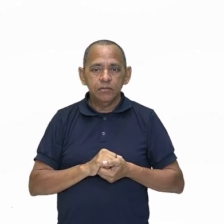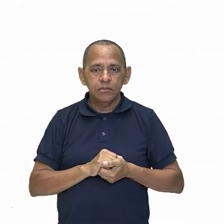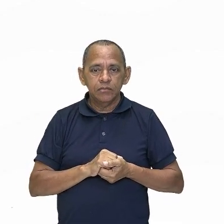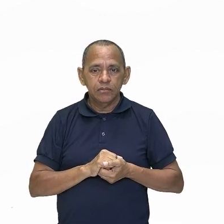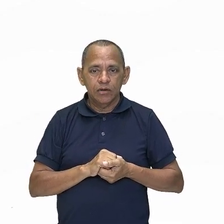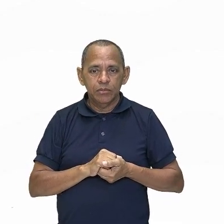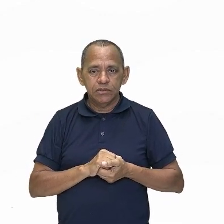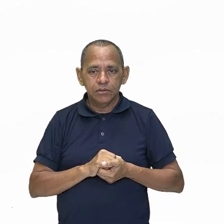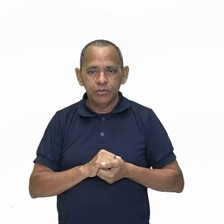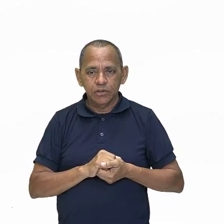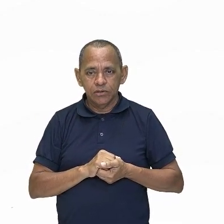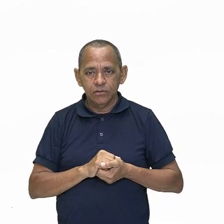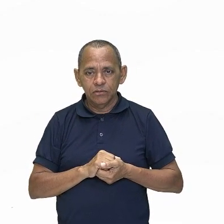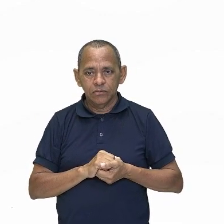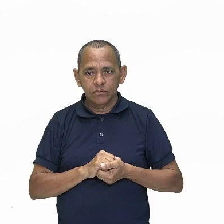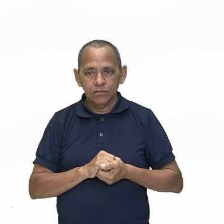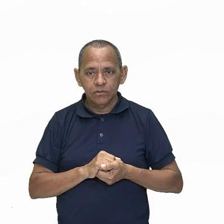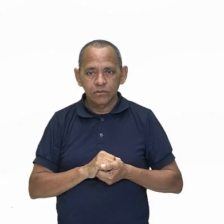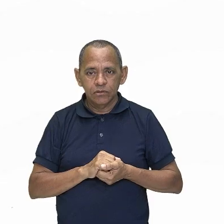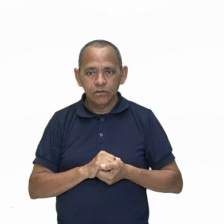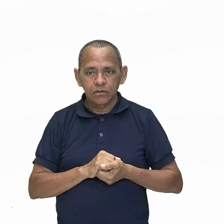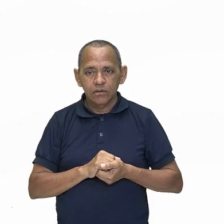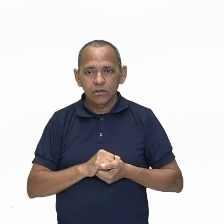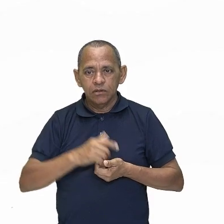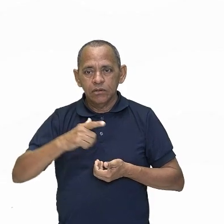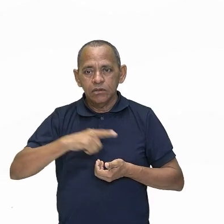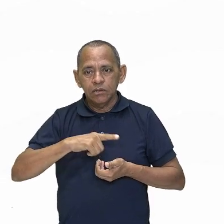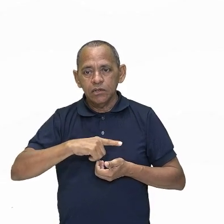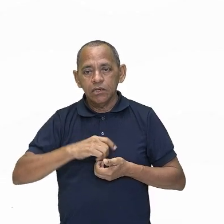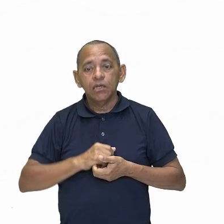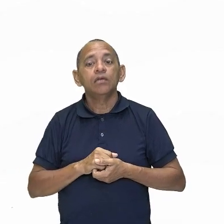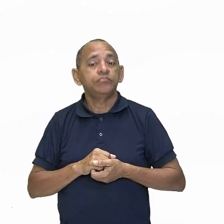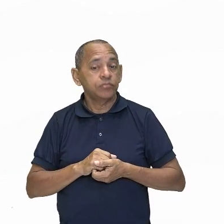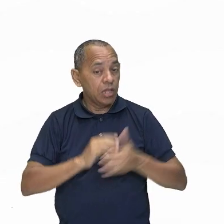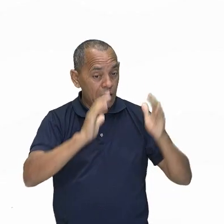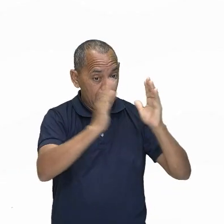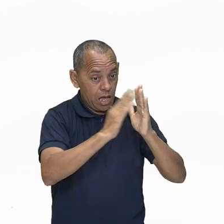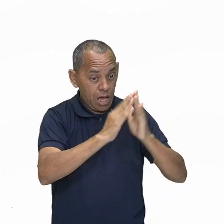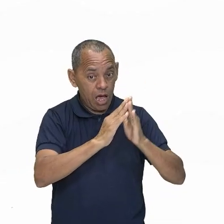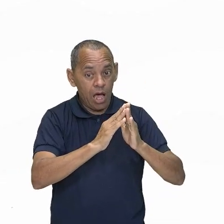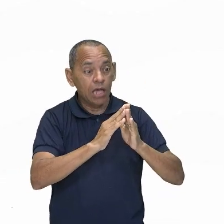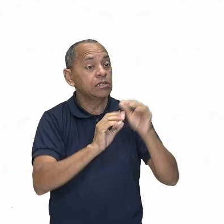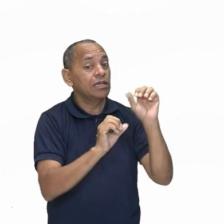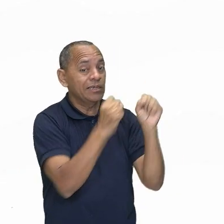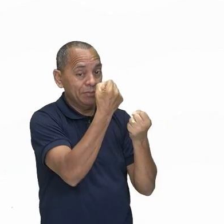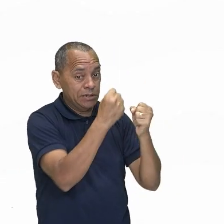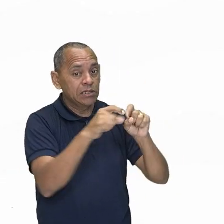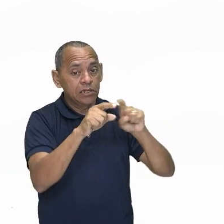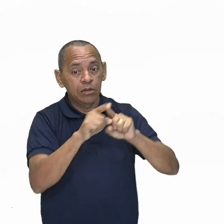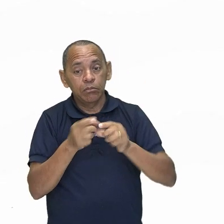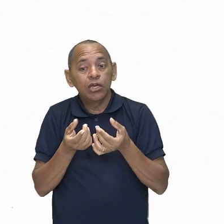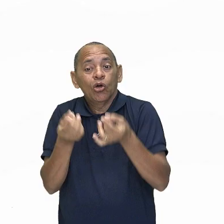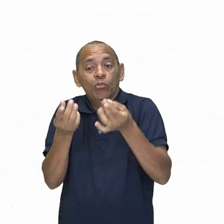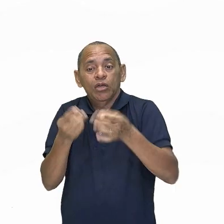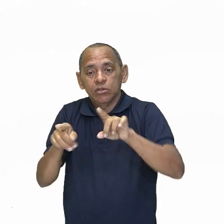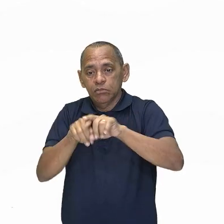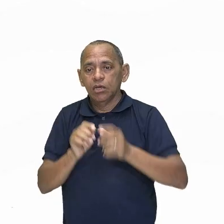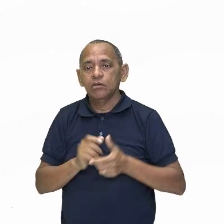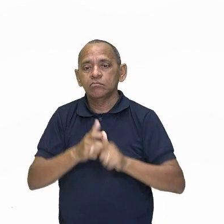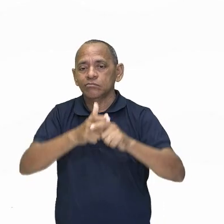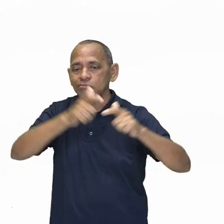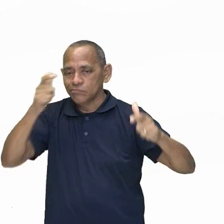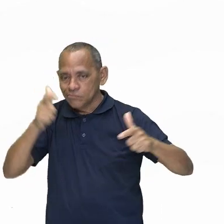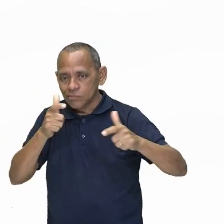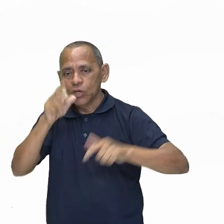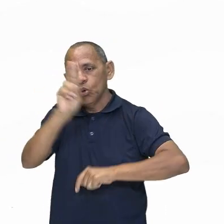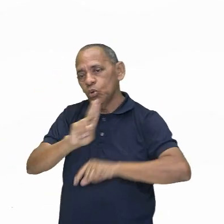as suas indústrias, para as residências, para os comércios. A gente tem uma ampla utilização da energia elétrica hoje no